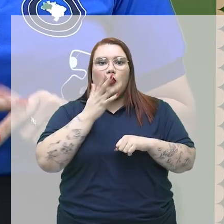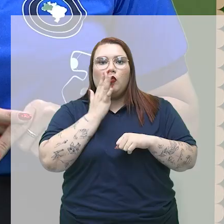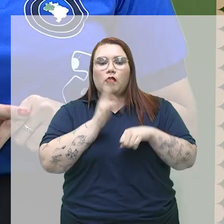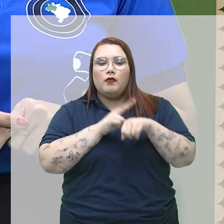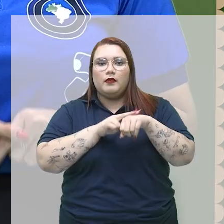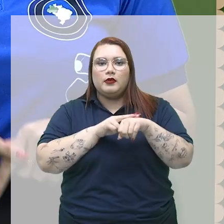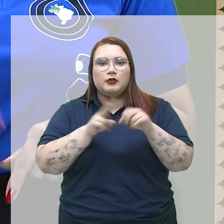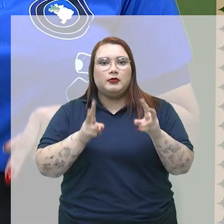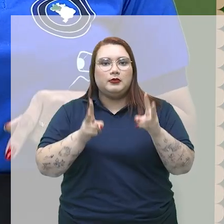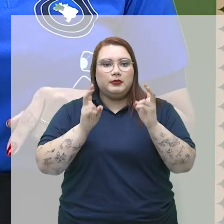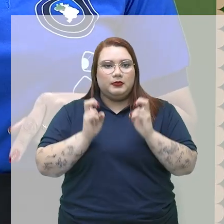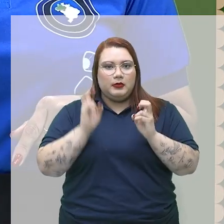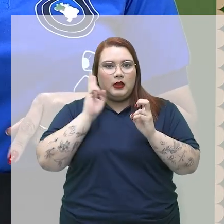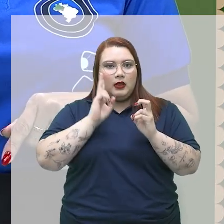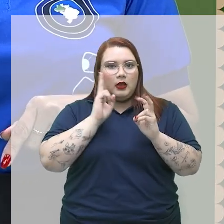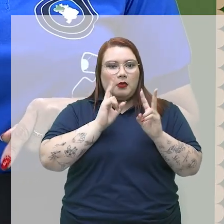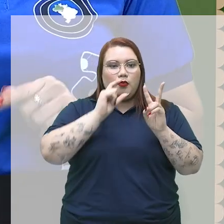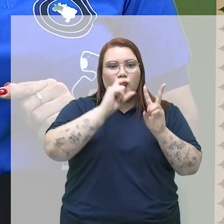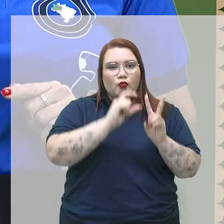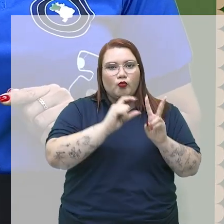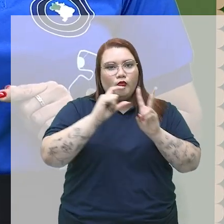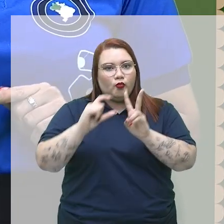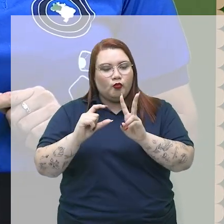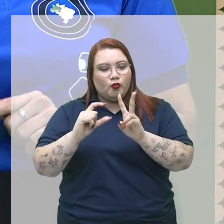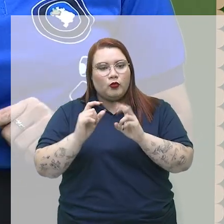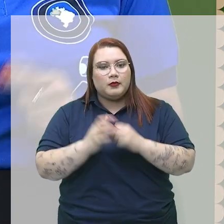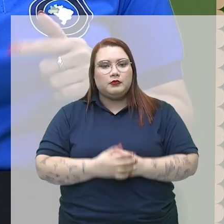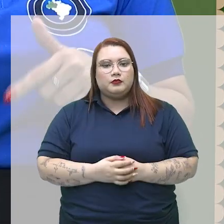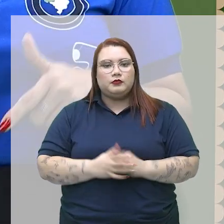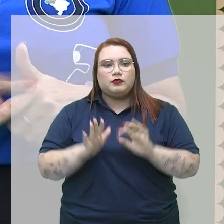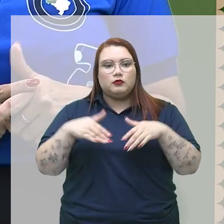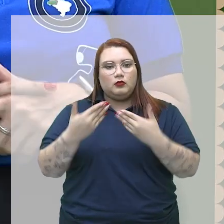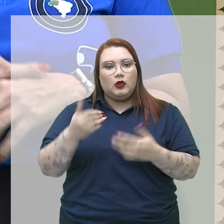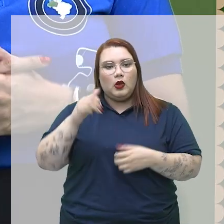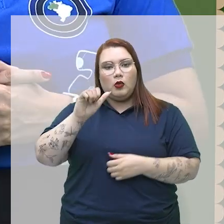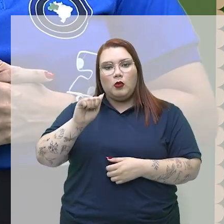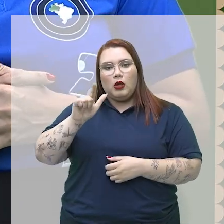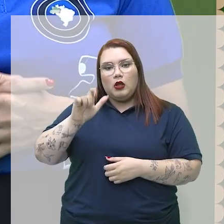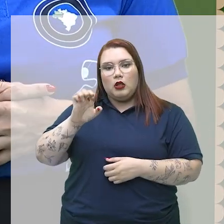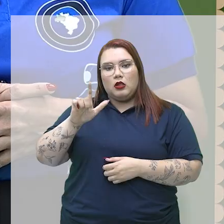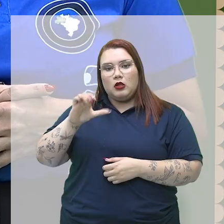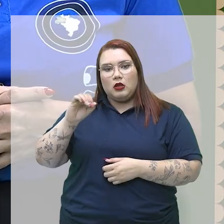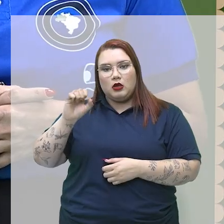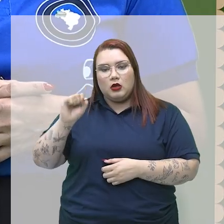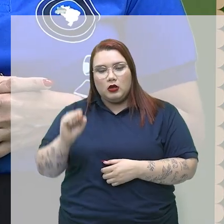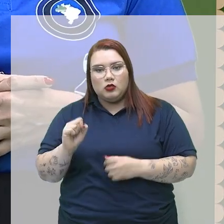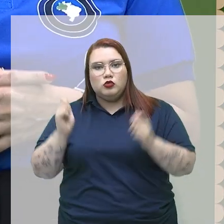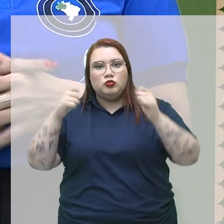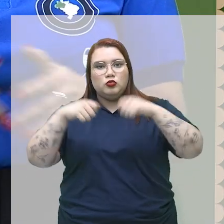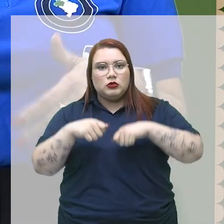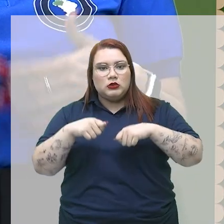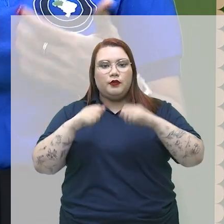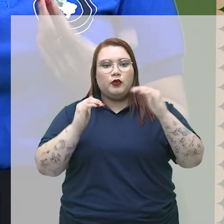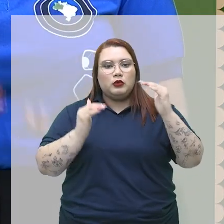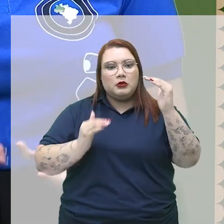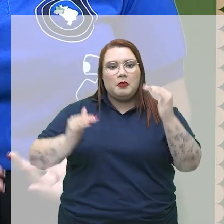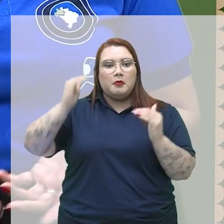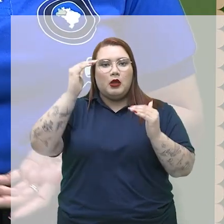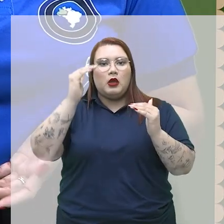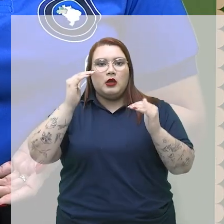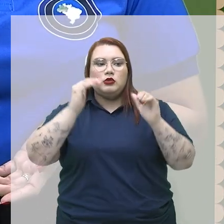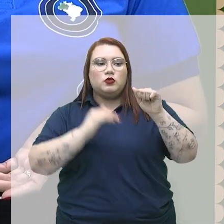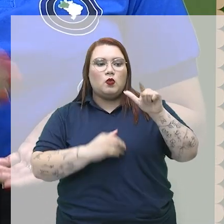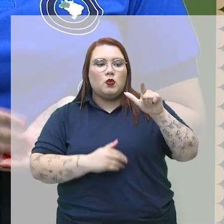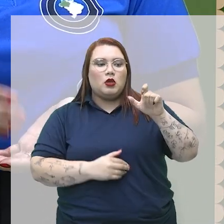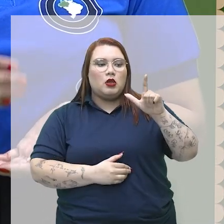as ervilhas verdes, que a gente observou lá o Vzinho. E aí os alelos dominantes são capazes de esconder